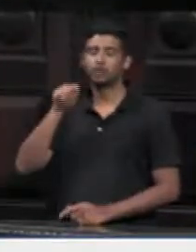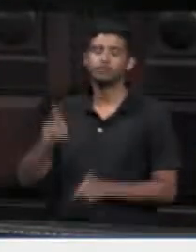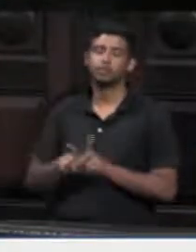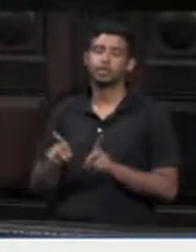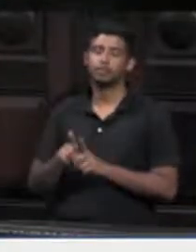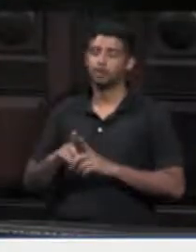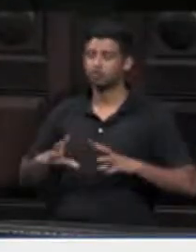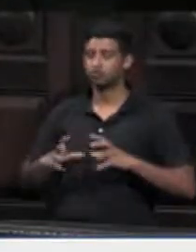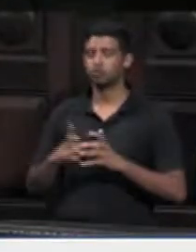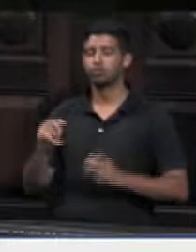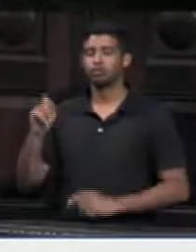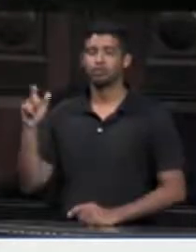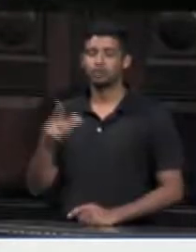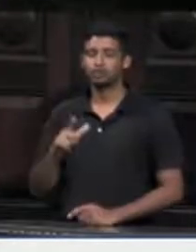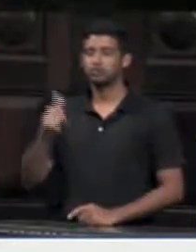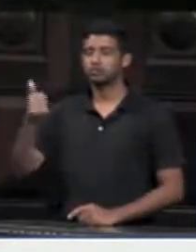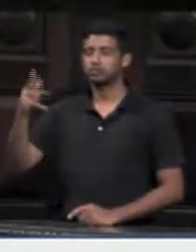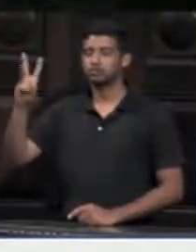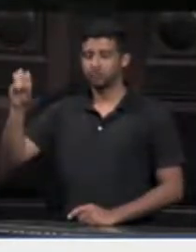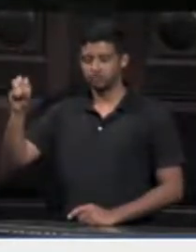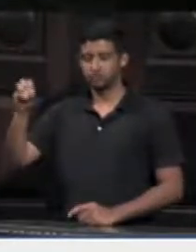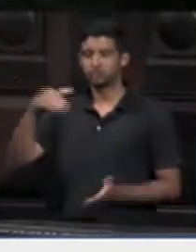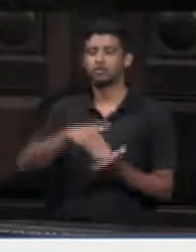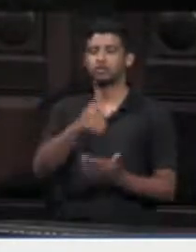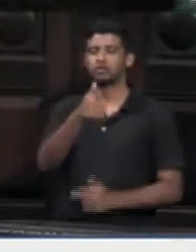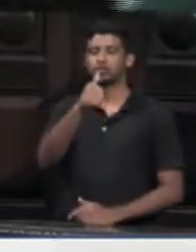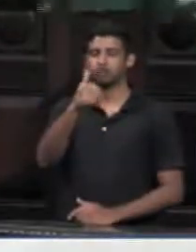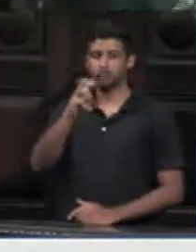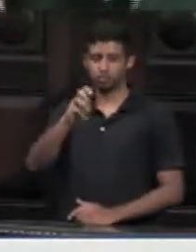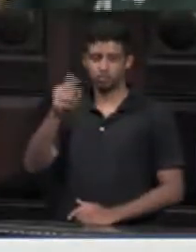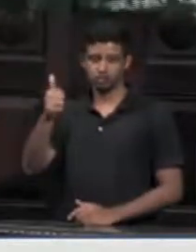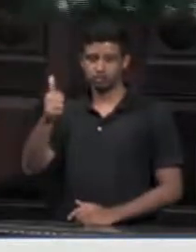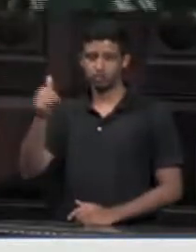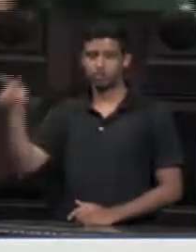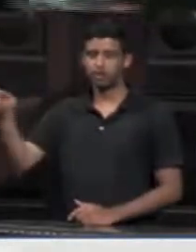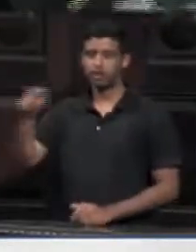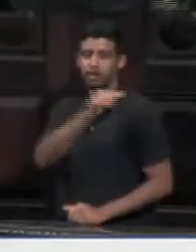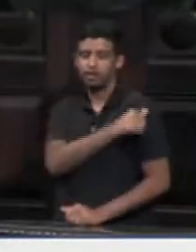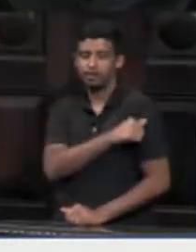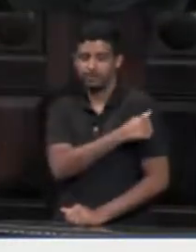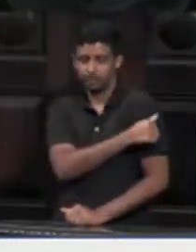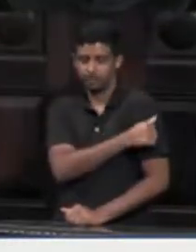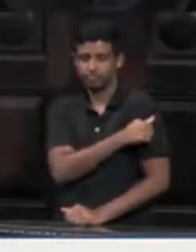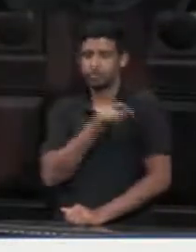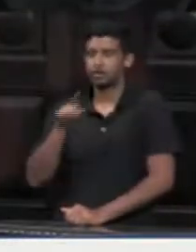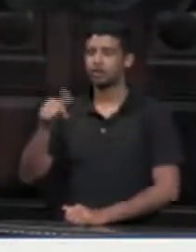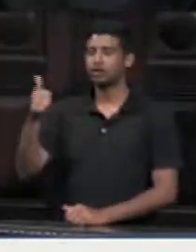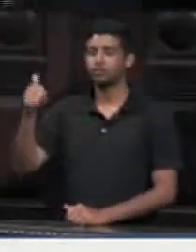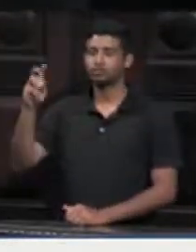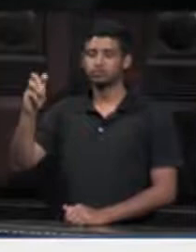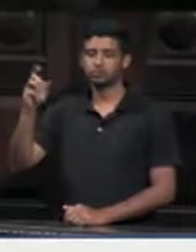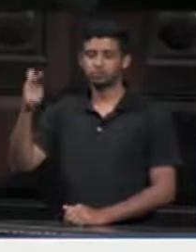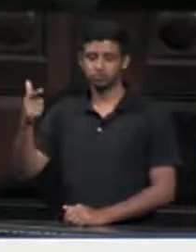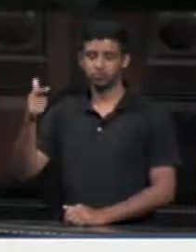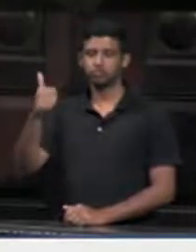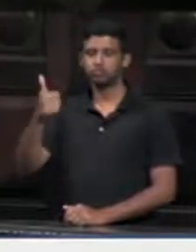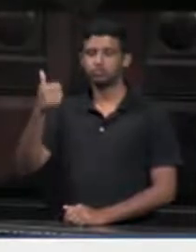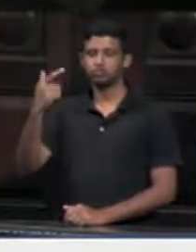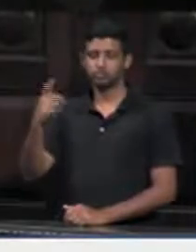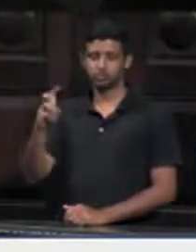PSOL, 150 e 151. Enfermeira Rejane, 152,